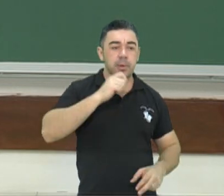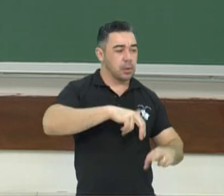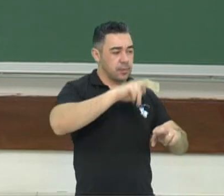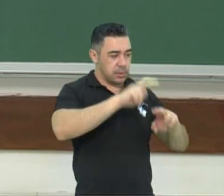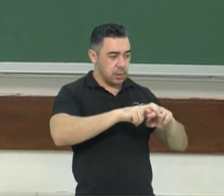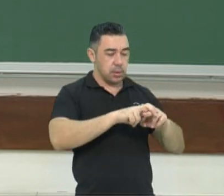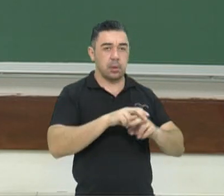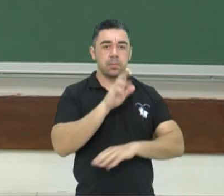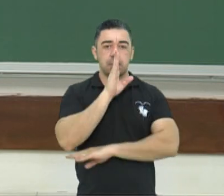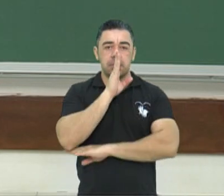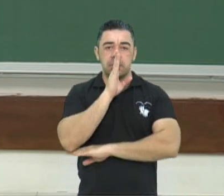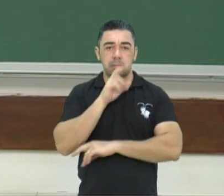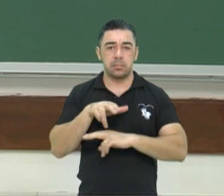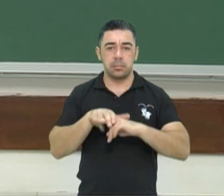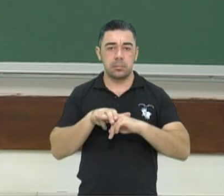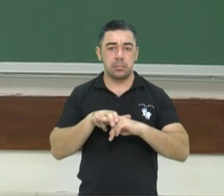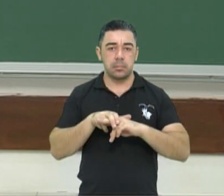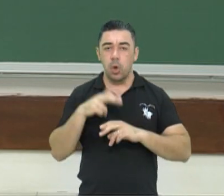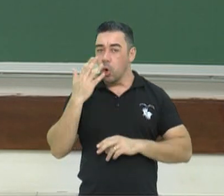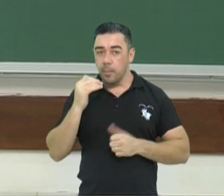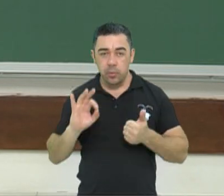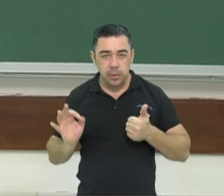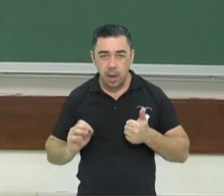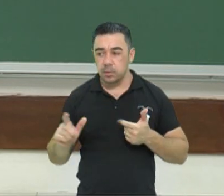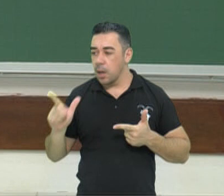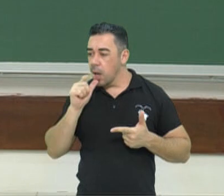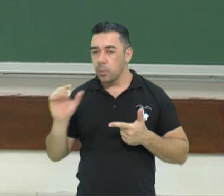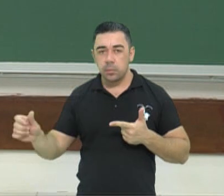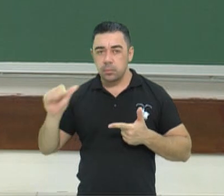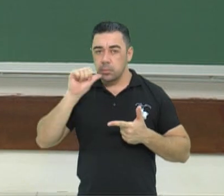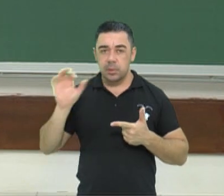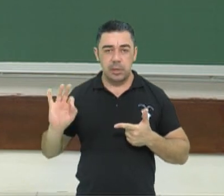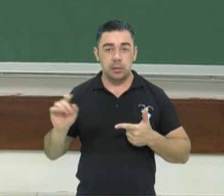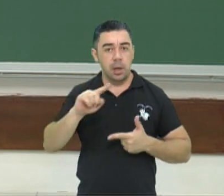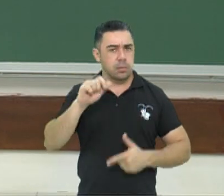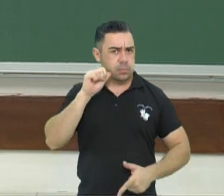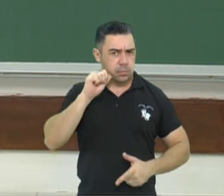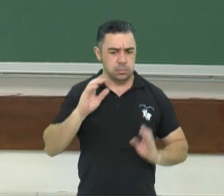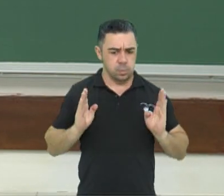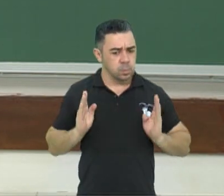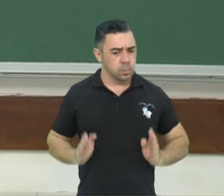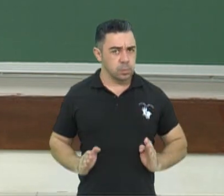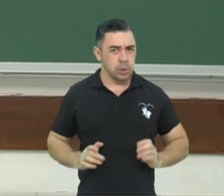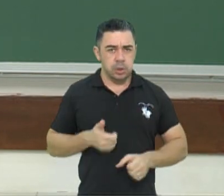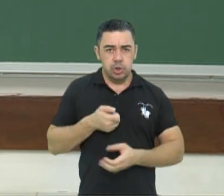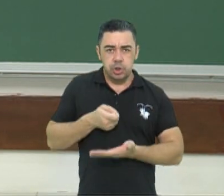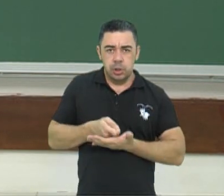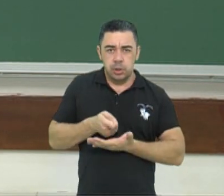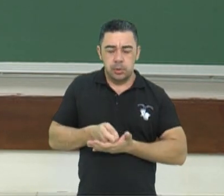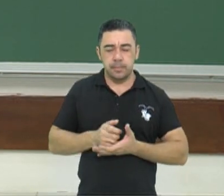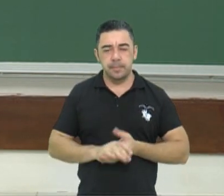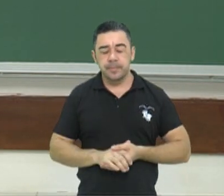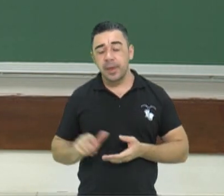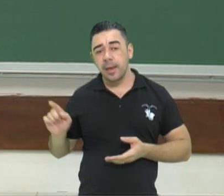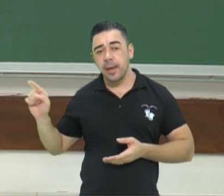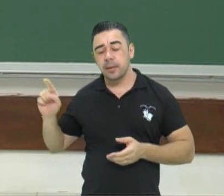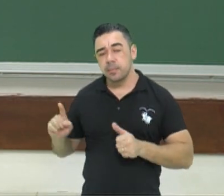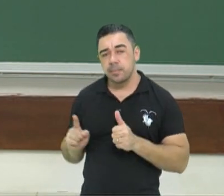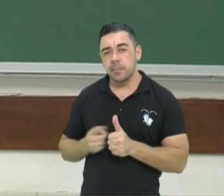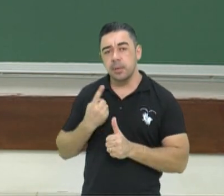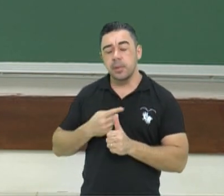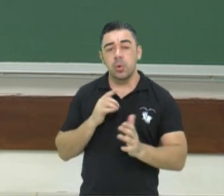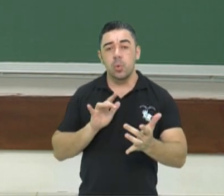mesma cadeira, no mesmo jeitinho, não tocou na comida, não tocou na água. Então, ela sempre foi muito disciplinada. Dentro disso, ela teve, nesse primeiro